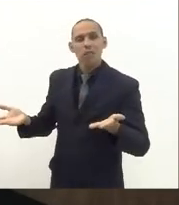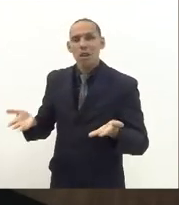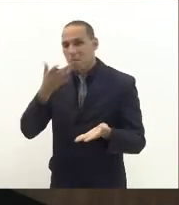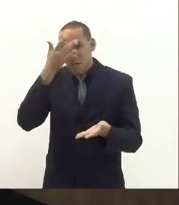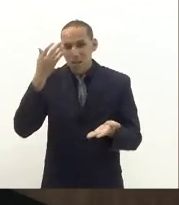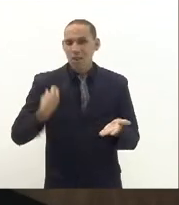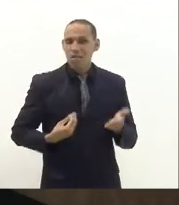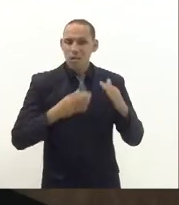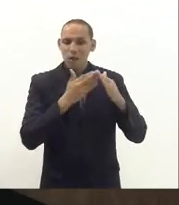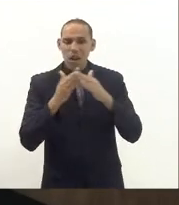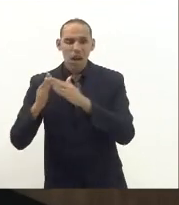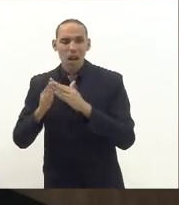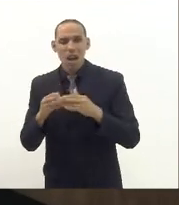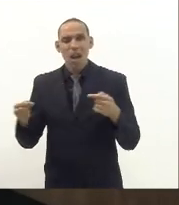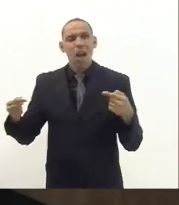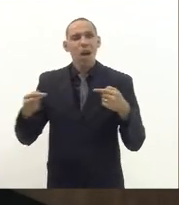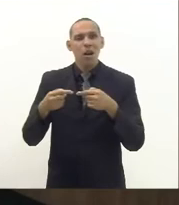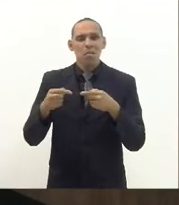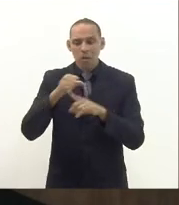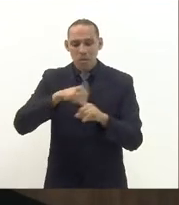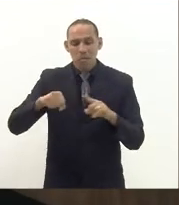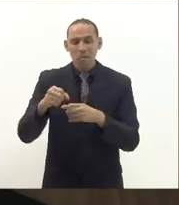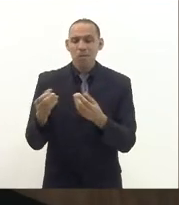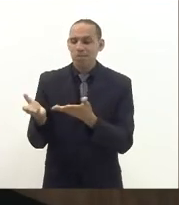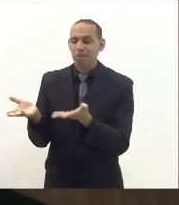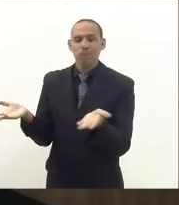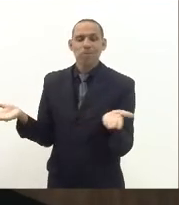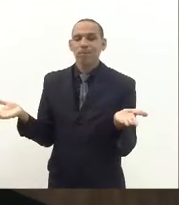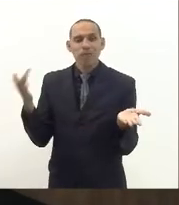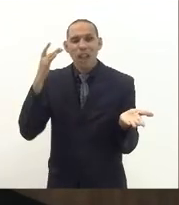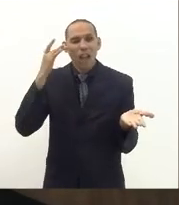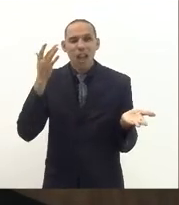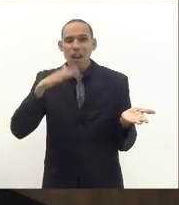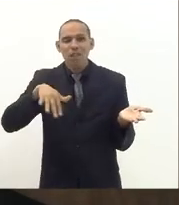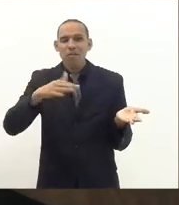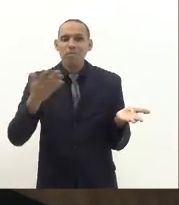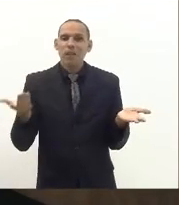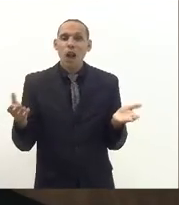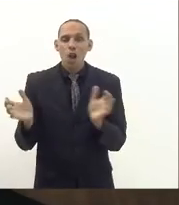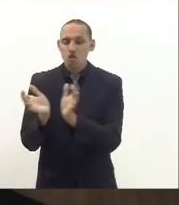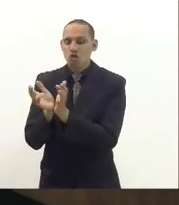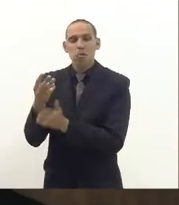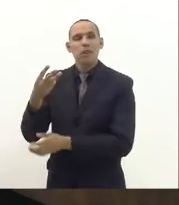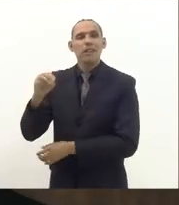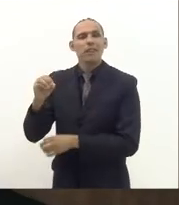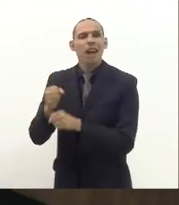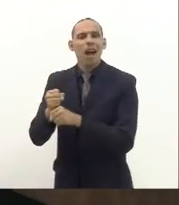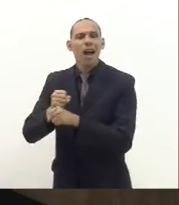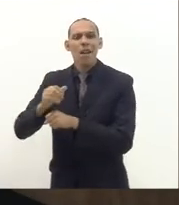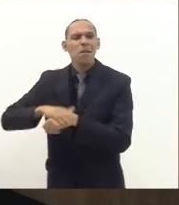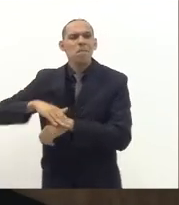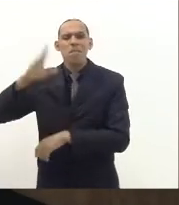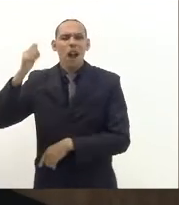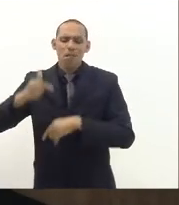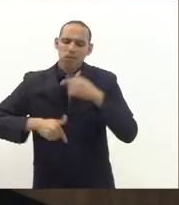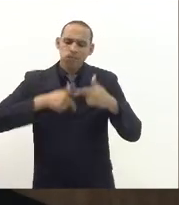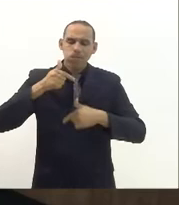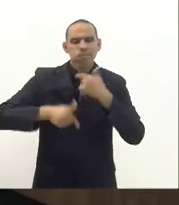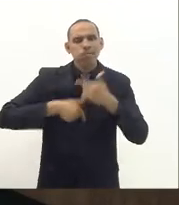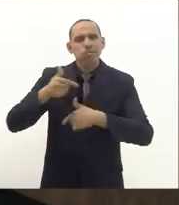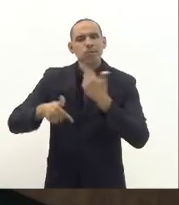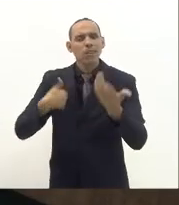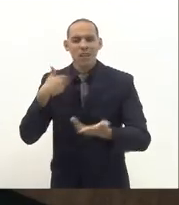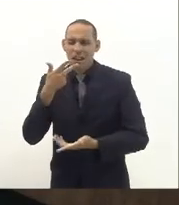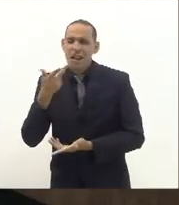de favela podem ocupar nessa sociedade um grupo que tem mais de 30 anos de atuação que como